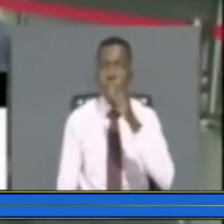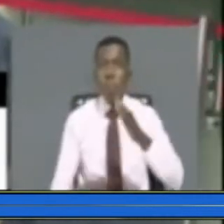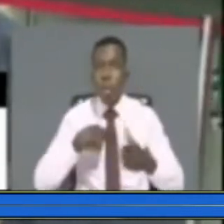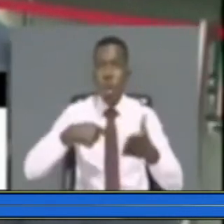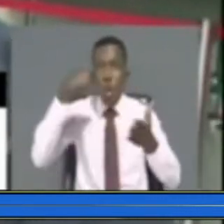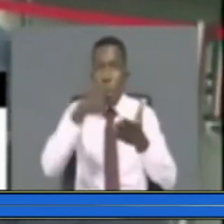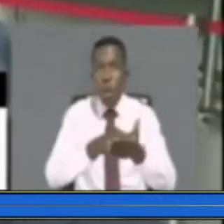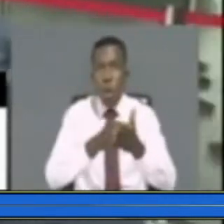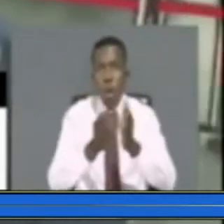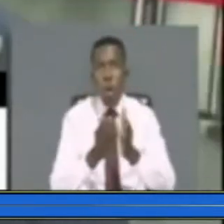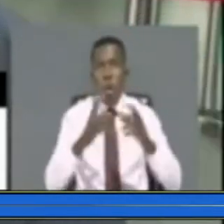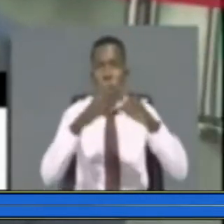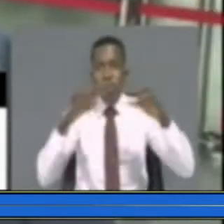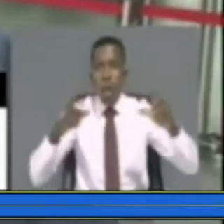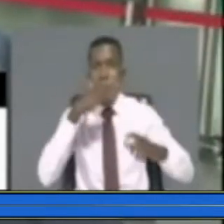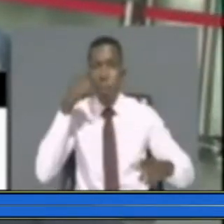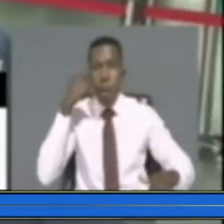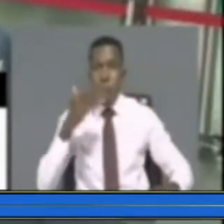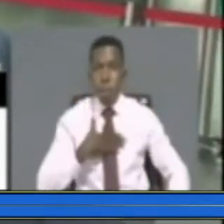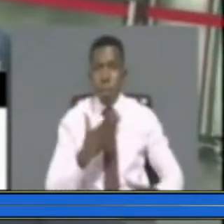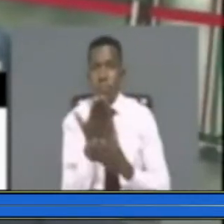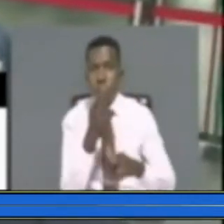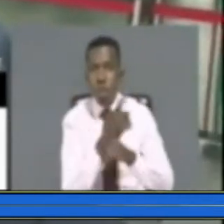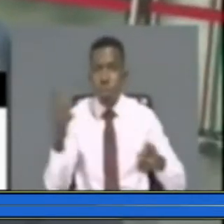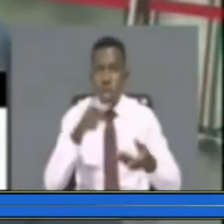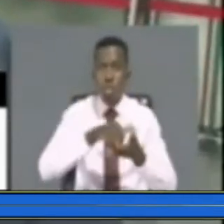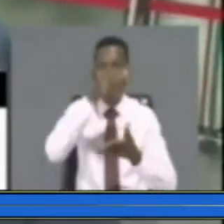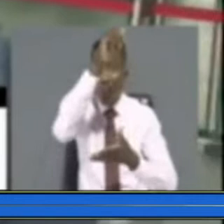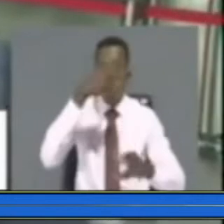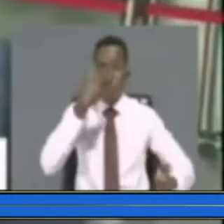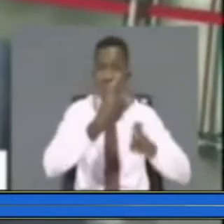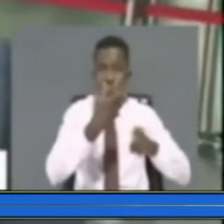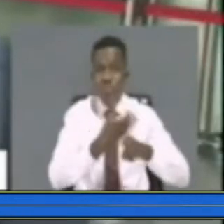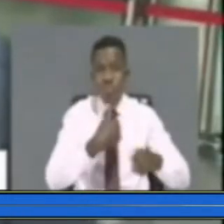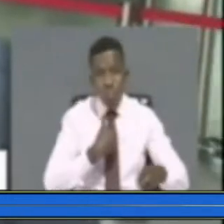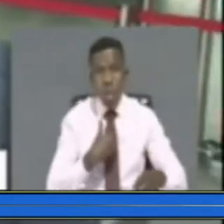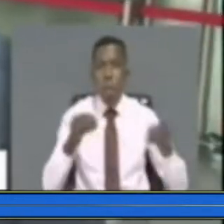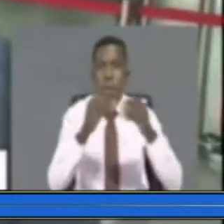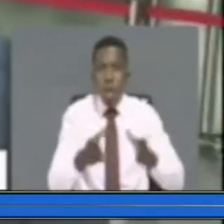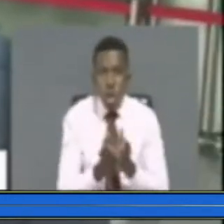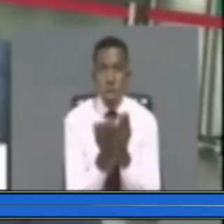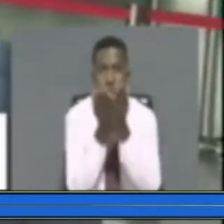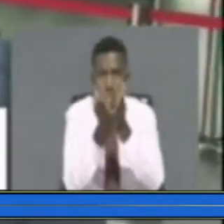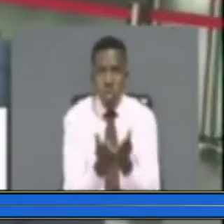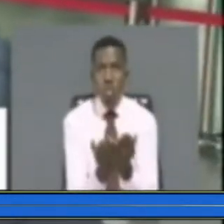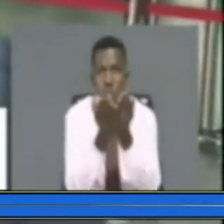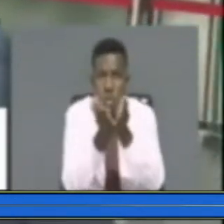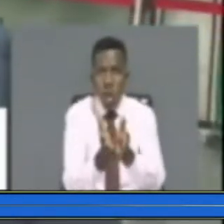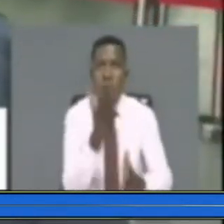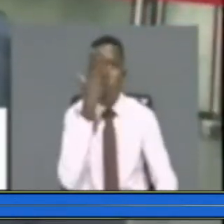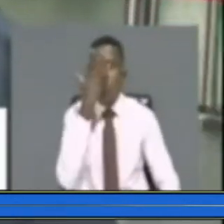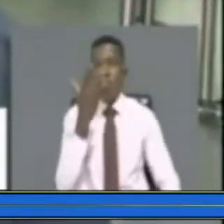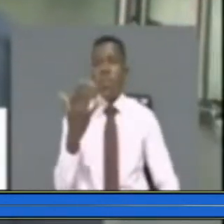que vai viajar por essa via, porque sabemos que por via aérea está um pouco difícil, diante do fluxo de passageiros que temos na nossa